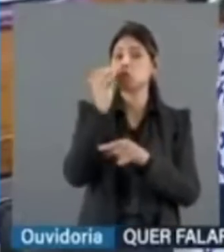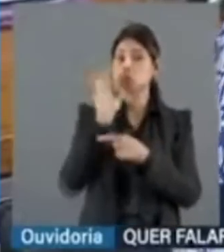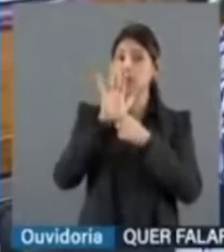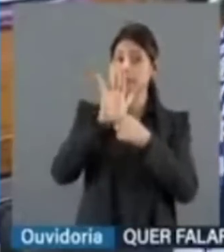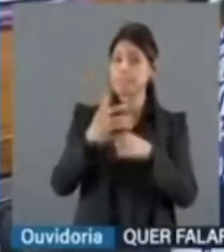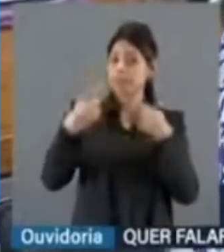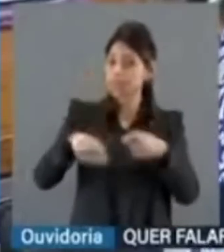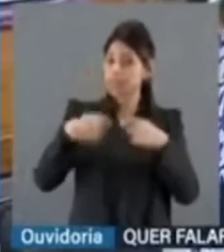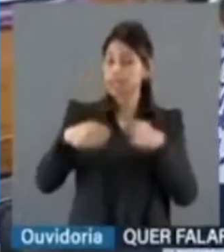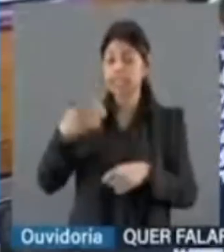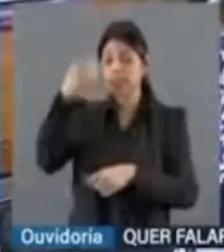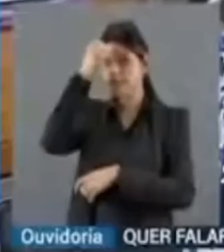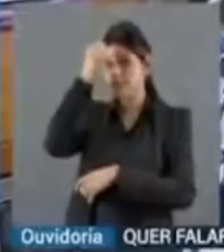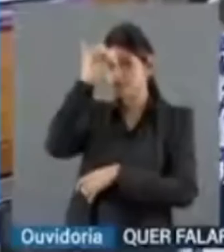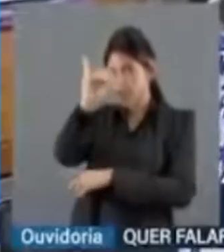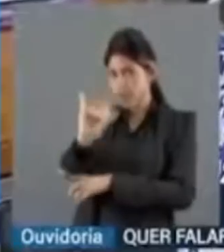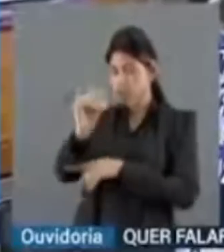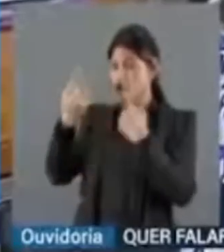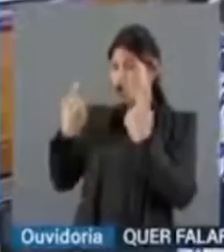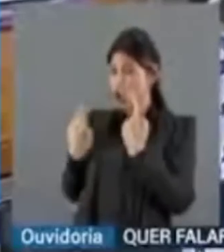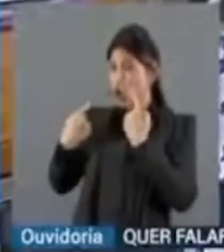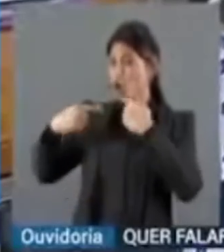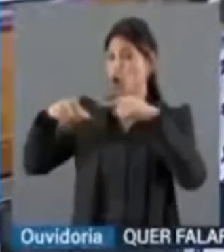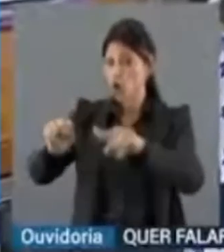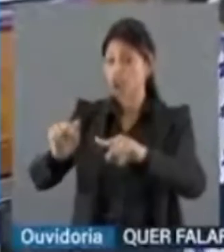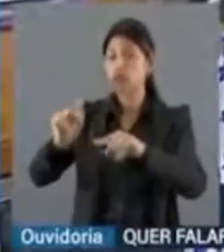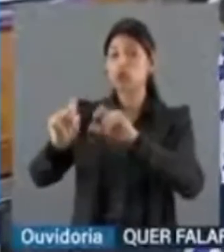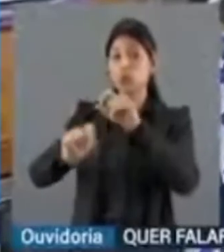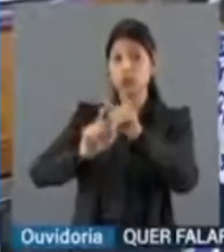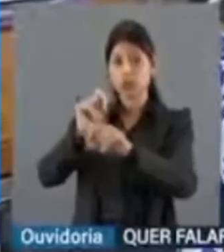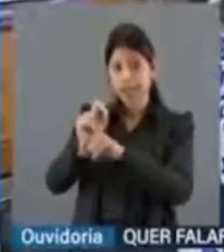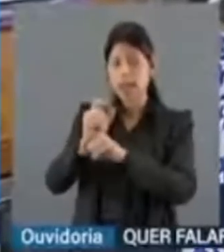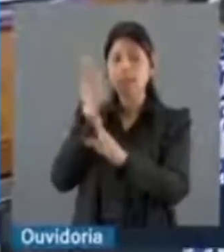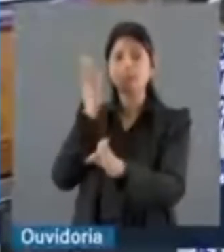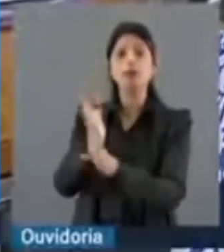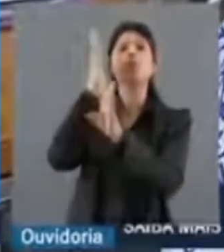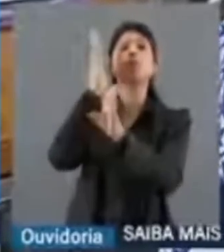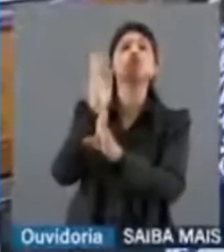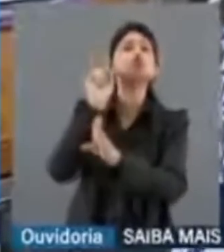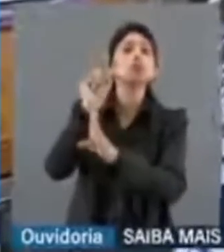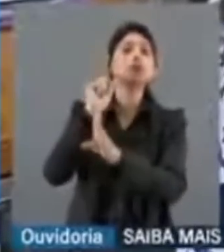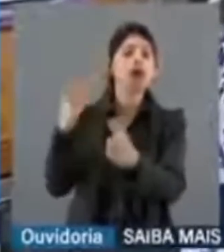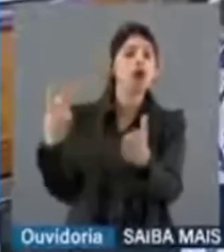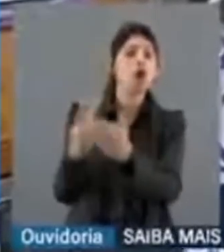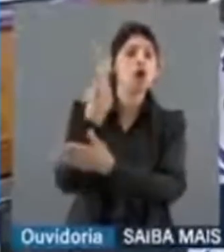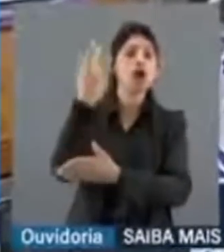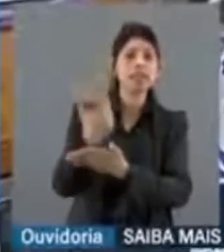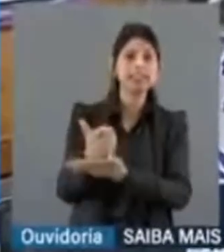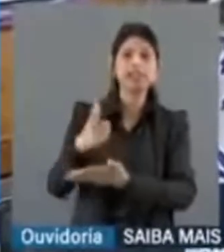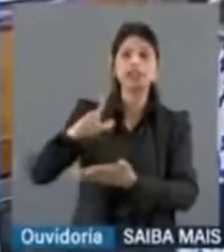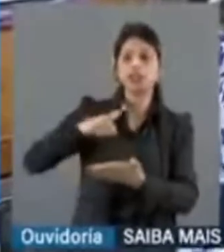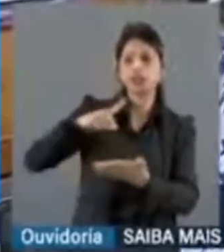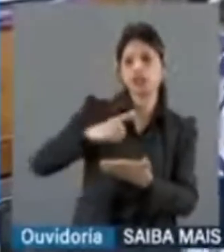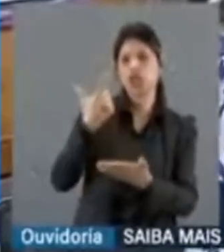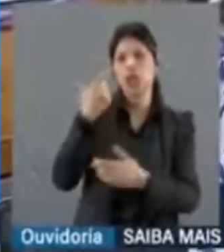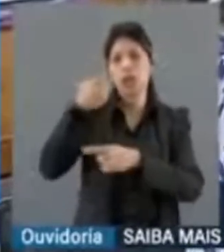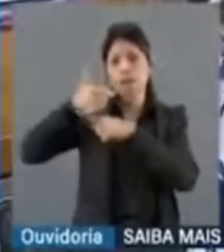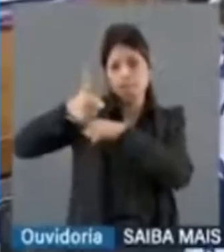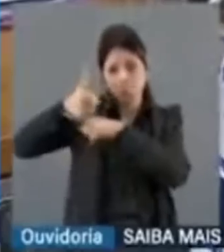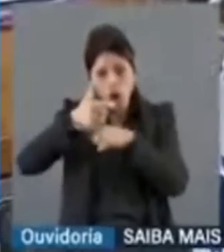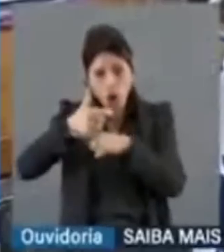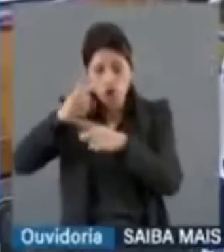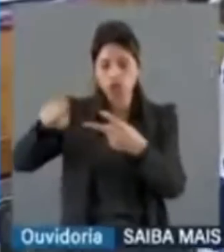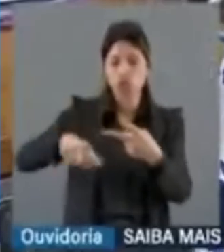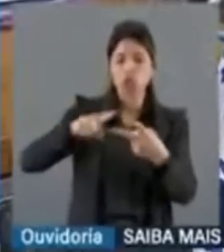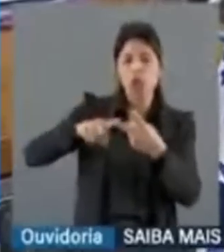para prevenir, combater atos criminosos eventualmente flagrados naquele local, porte ilegal de armamento, explosivo e